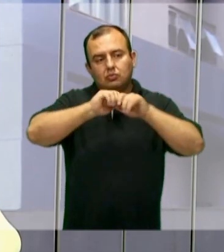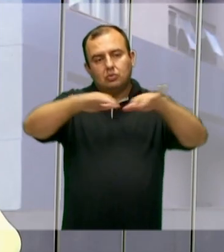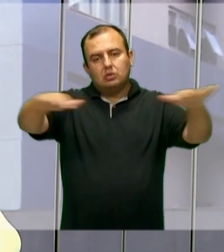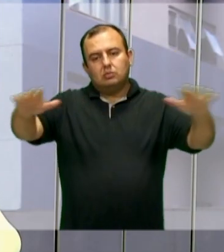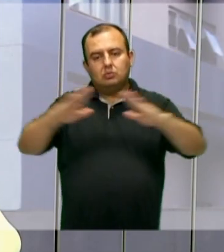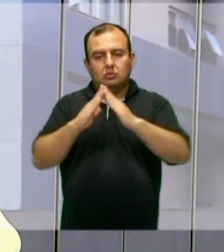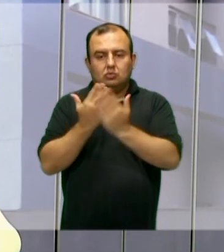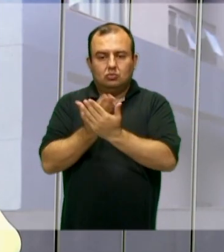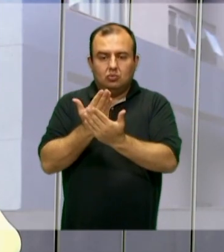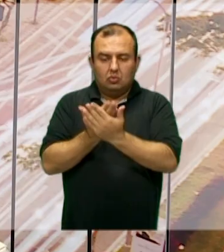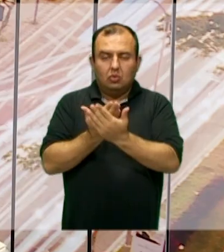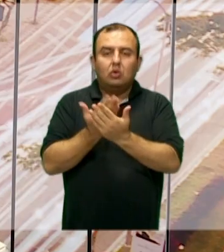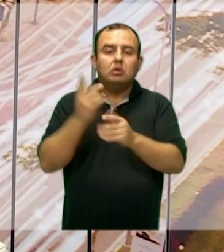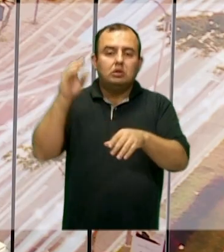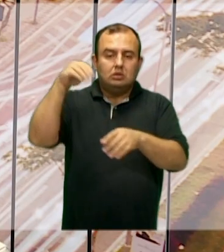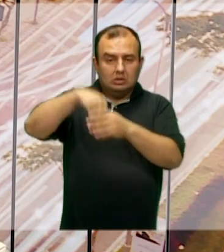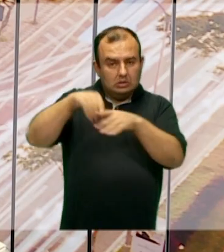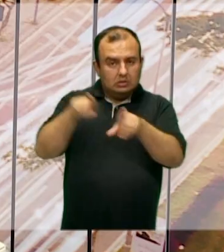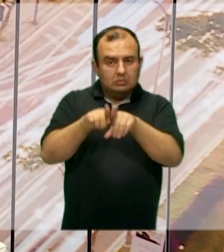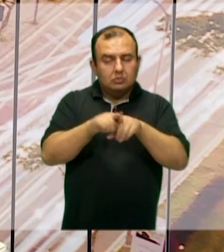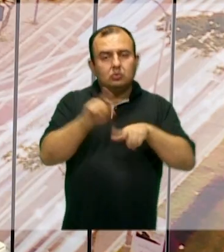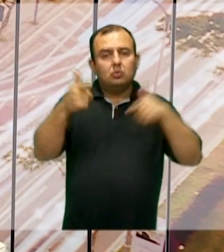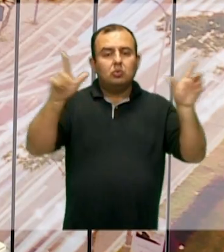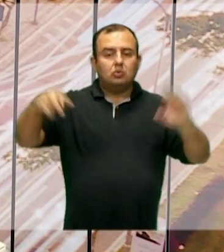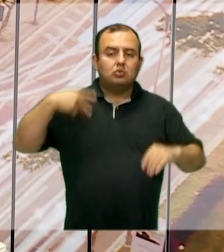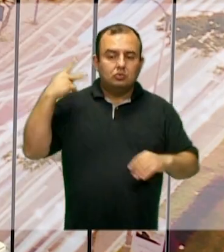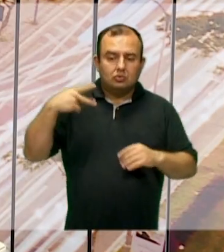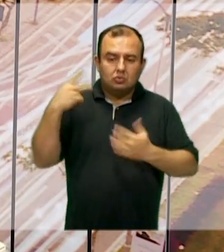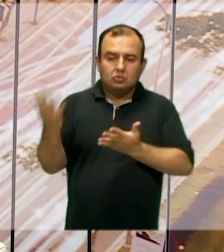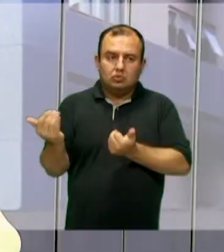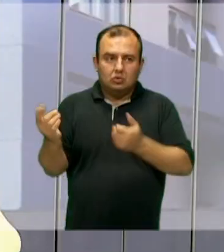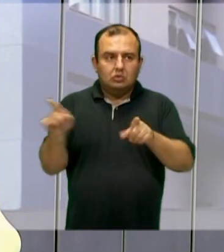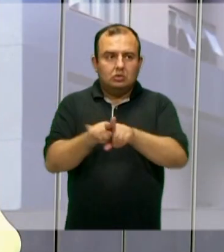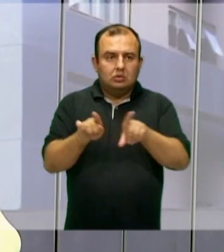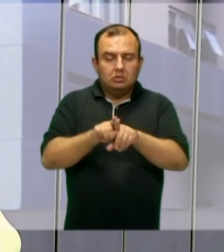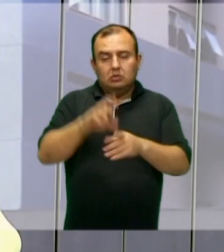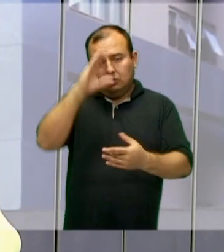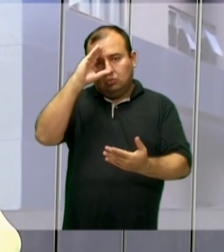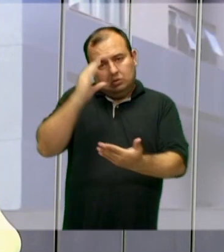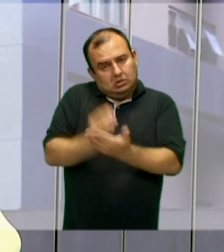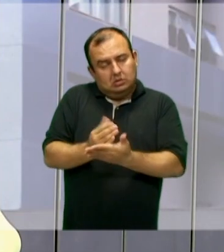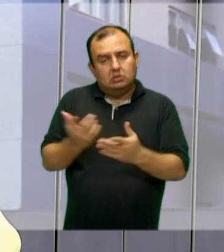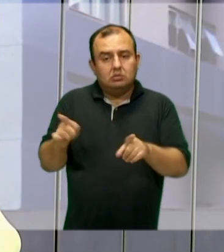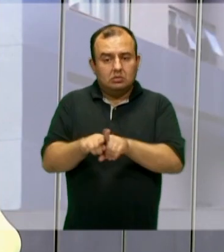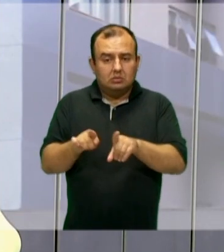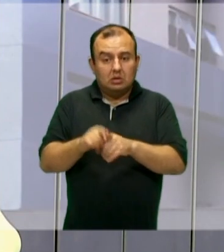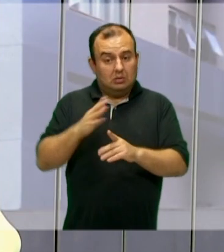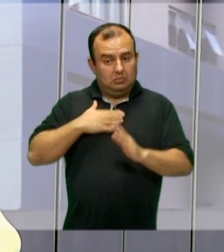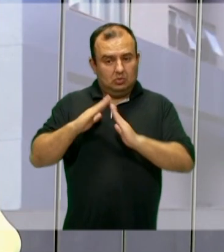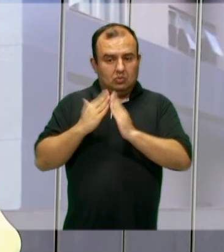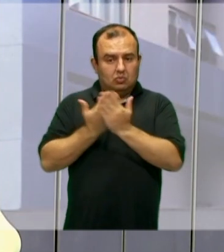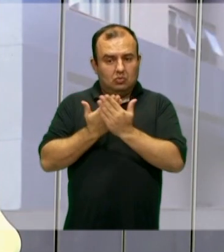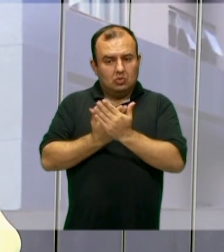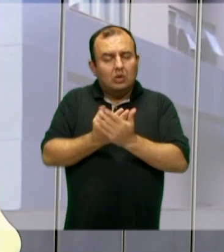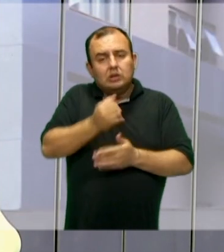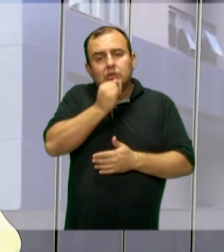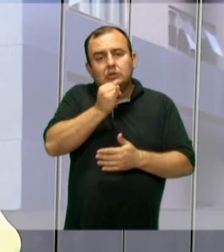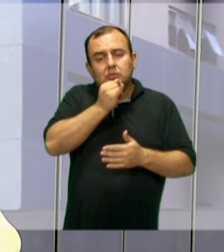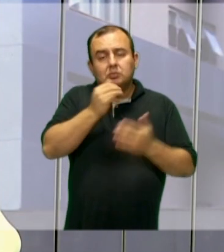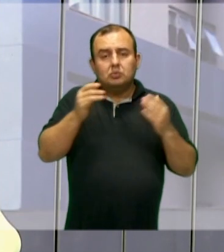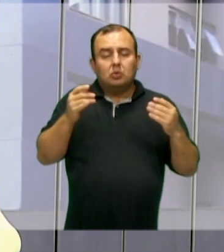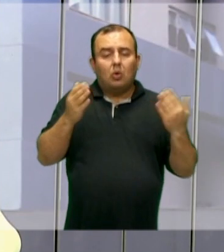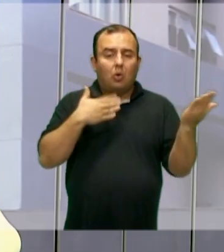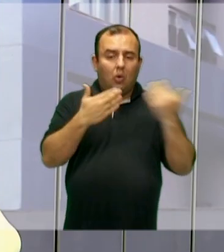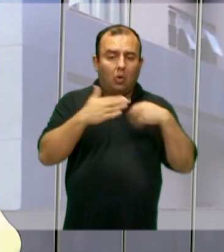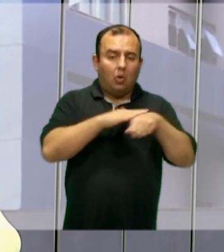Não só eu, como os demais vereadores mirins, temos feito isso, eu creio, né? Na minha escola, por exemplo, eu até cheguei a